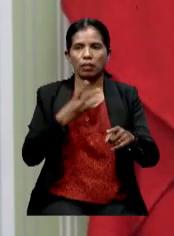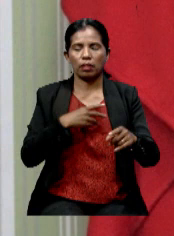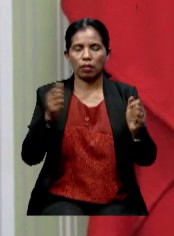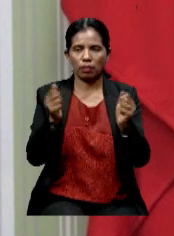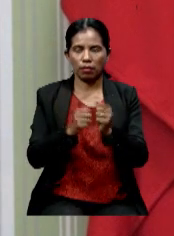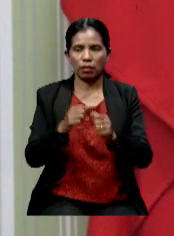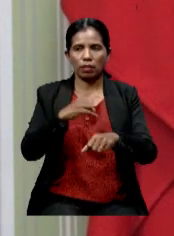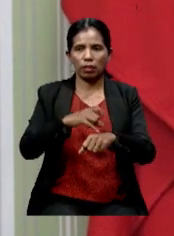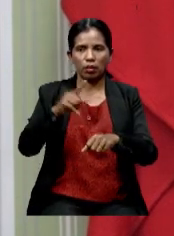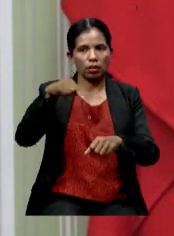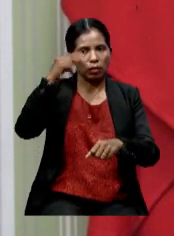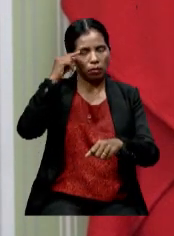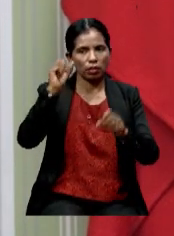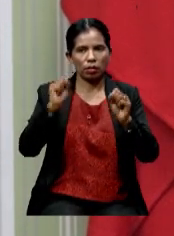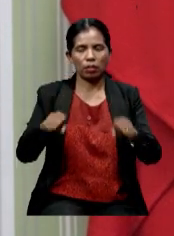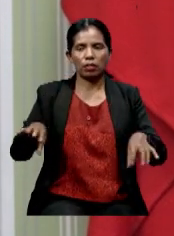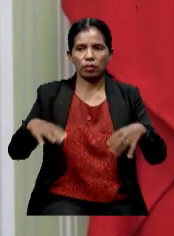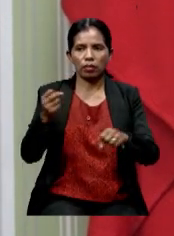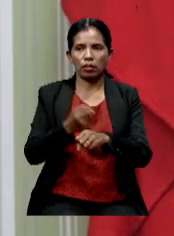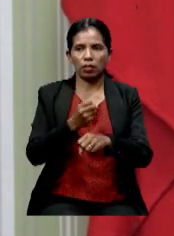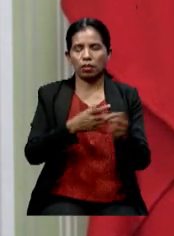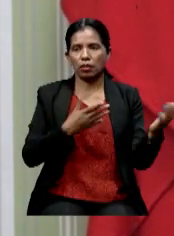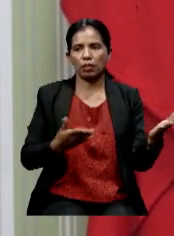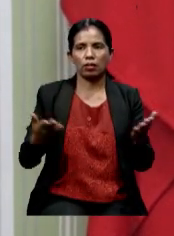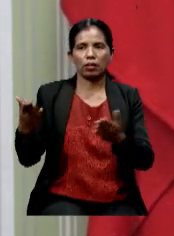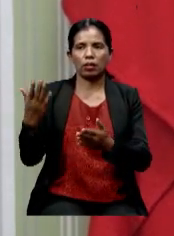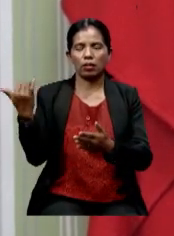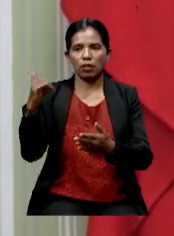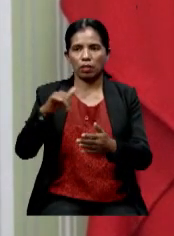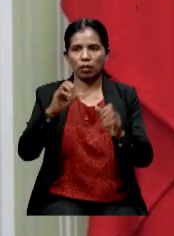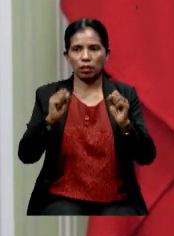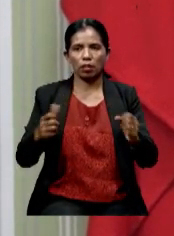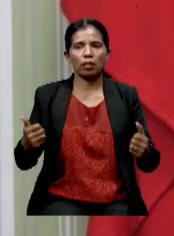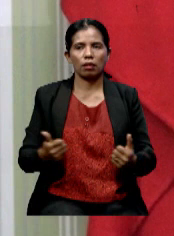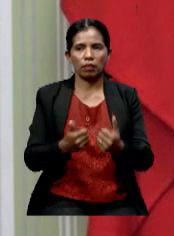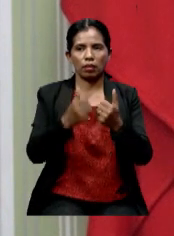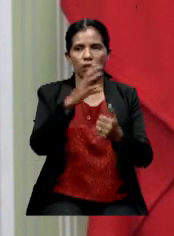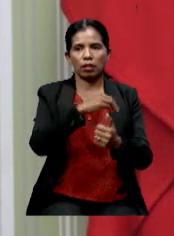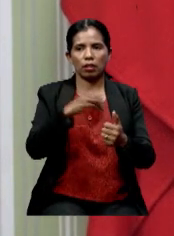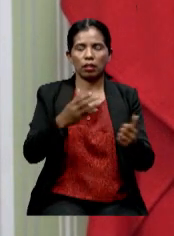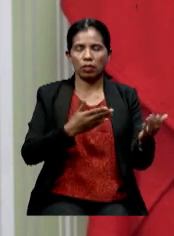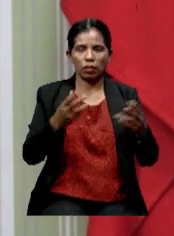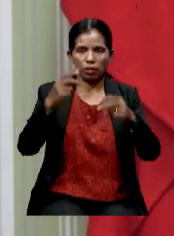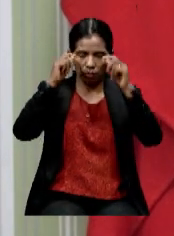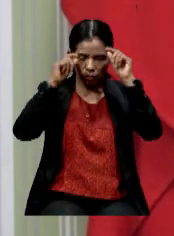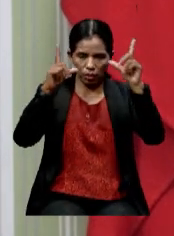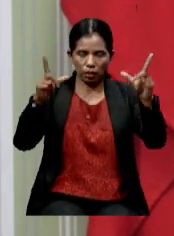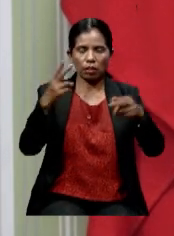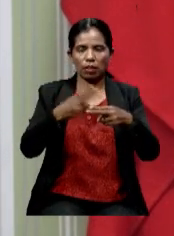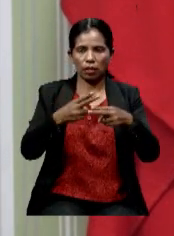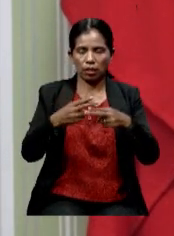sira governo sempre halo esforço. Dari lori tenen kontizen sira ba kompete lori Timor Leste nena no itera bandera